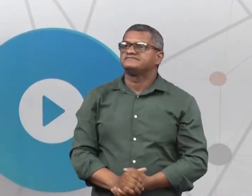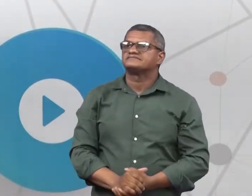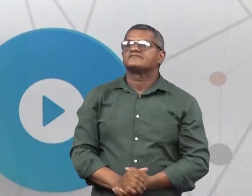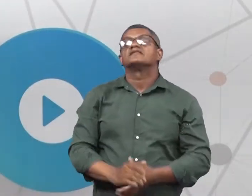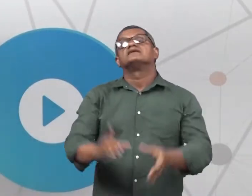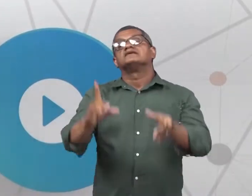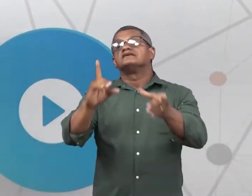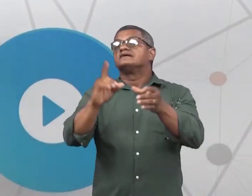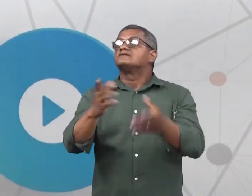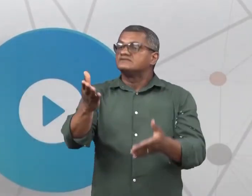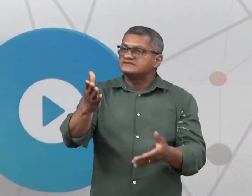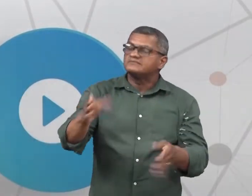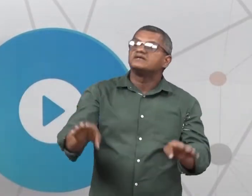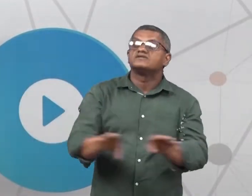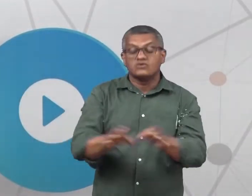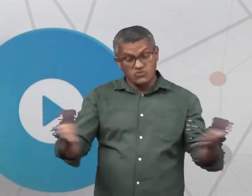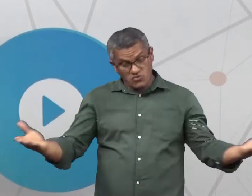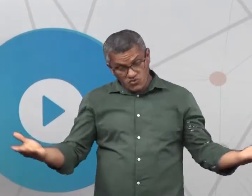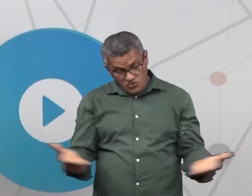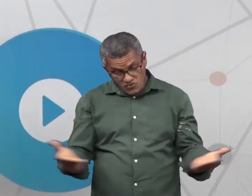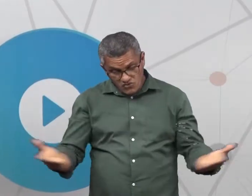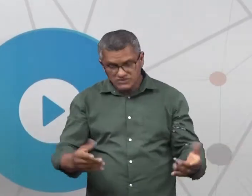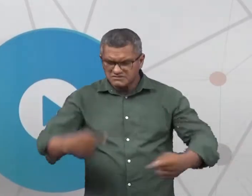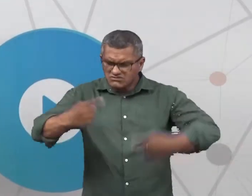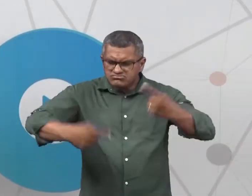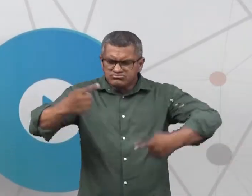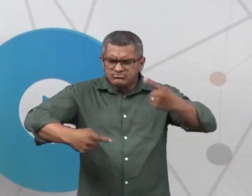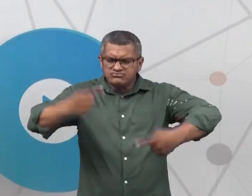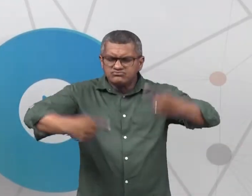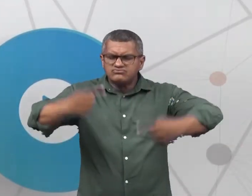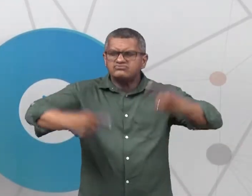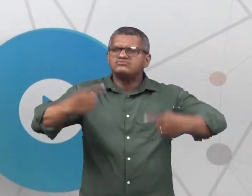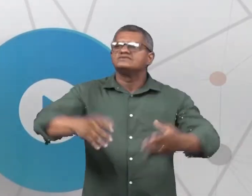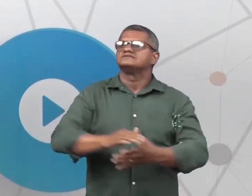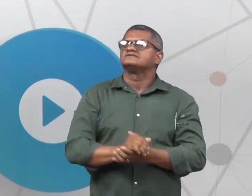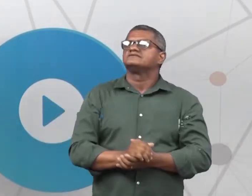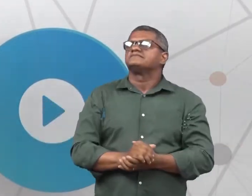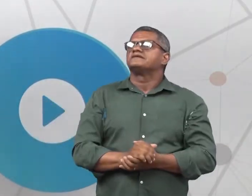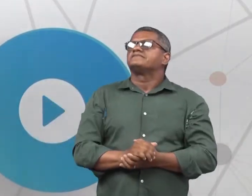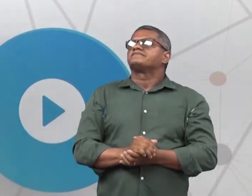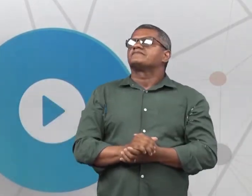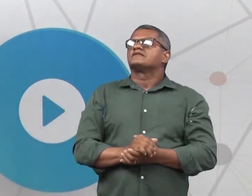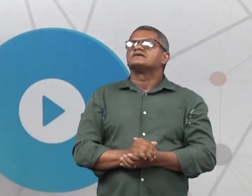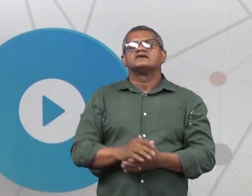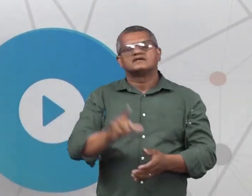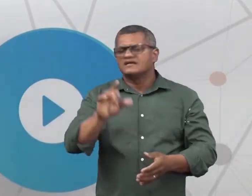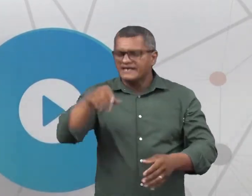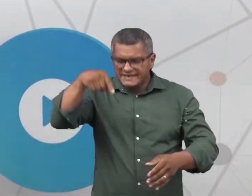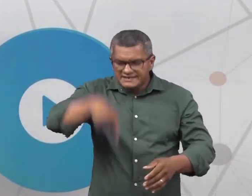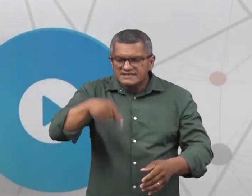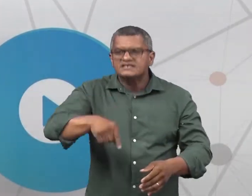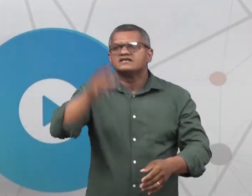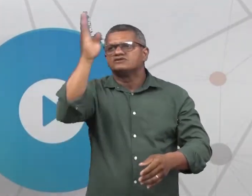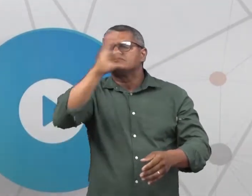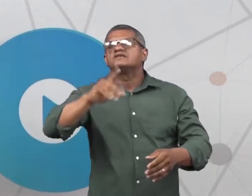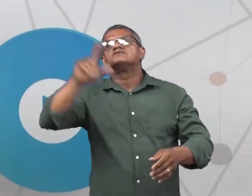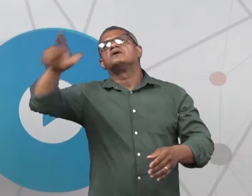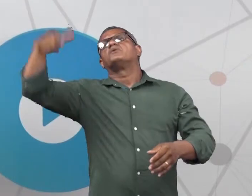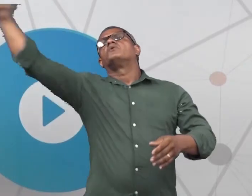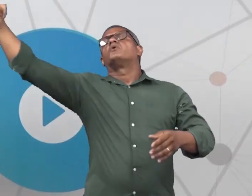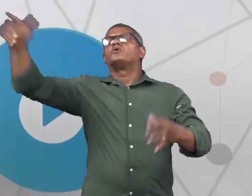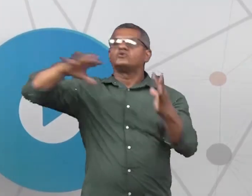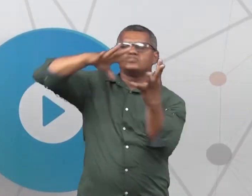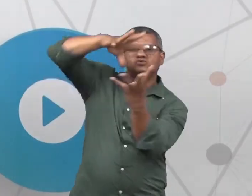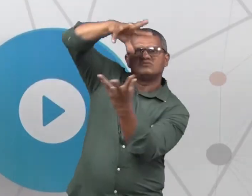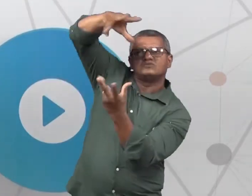Brasil? Agora, uma das questões hoje em dia que é muito discutido, tá? Não só no Brasil, mas